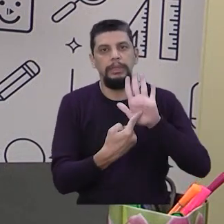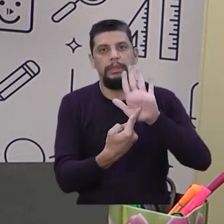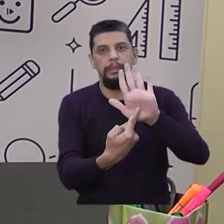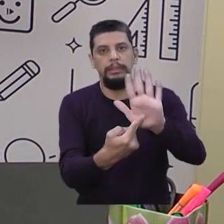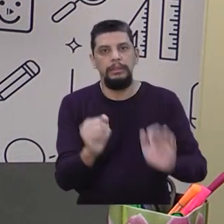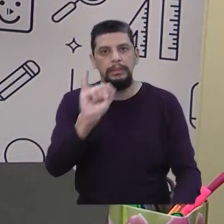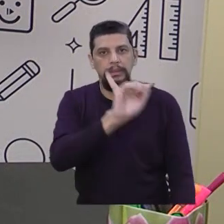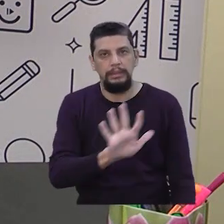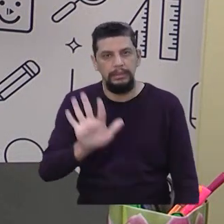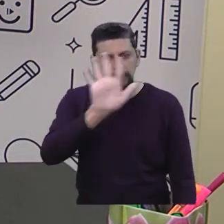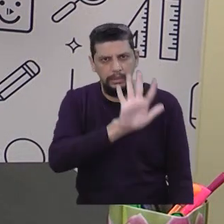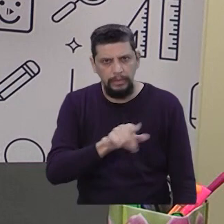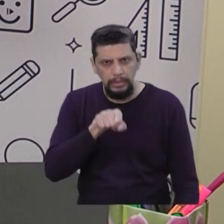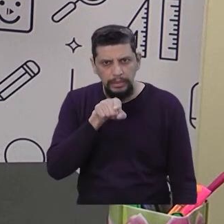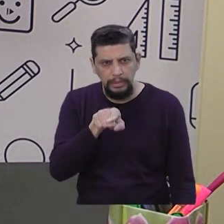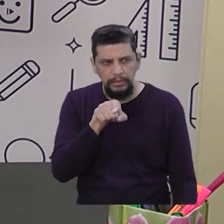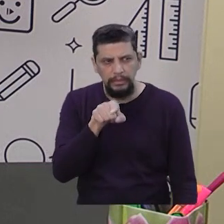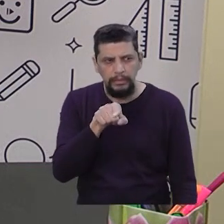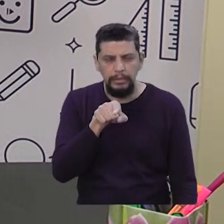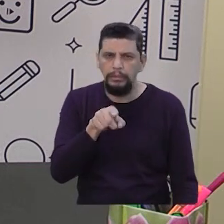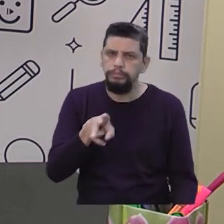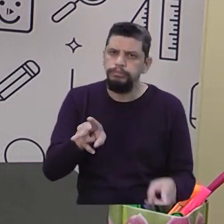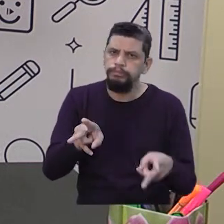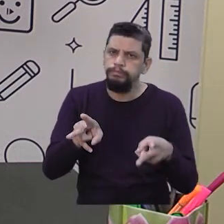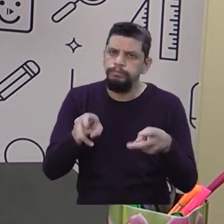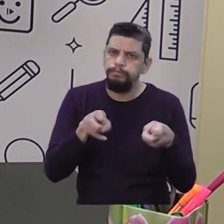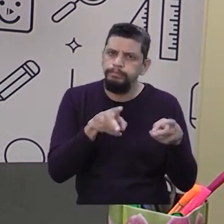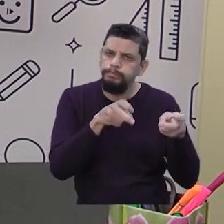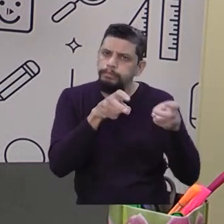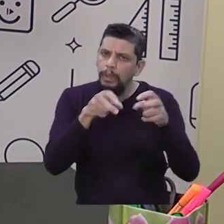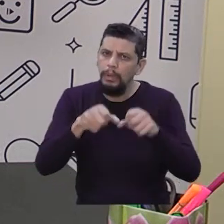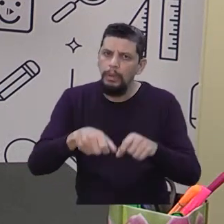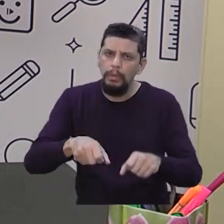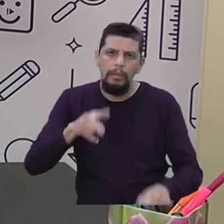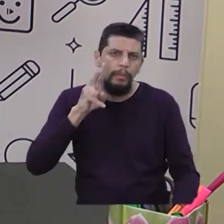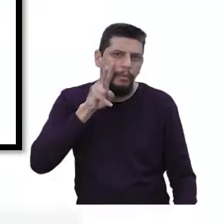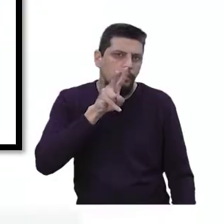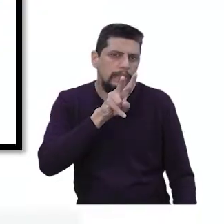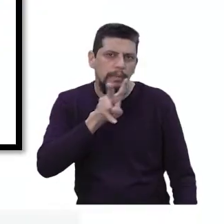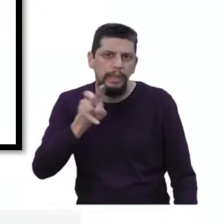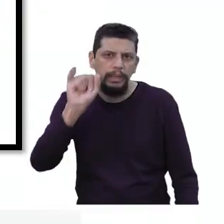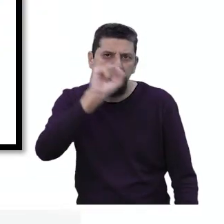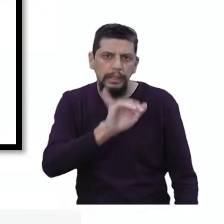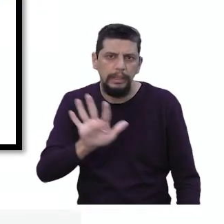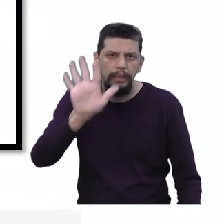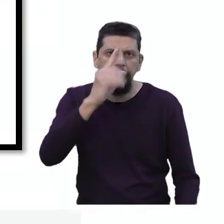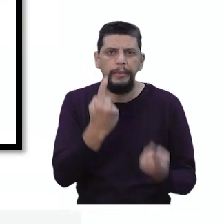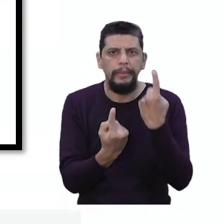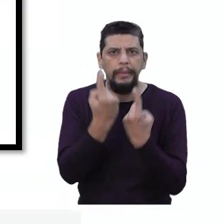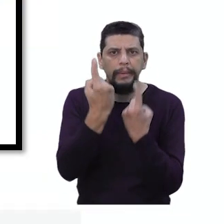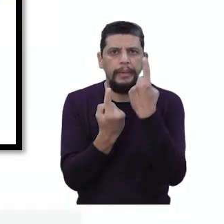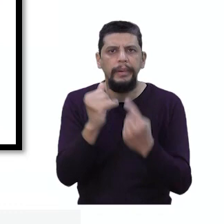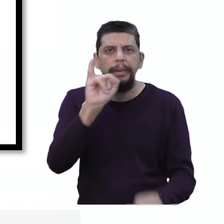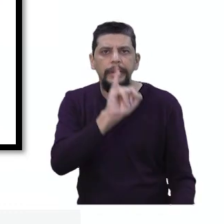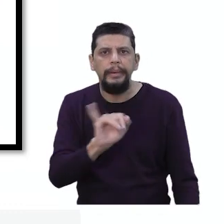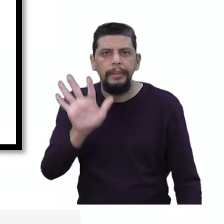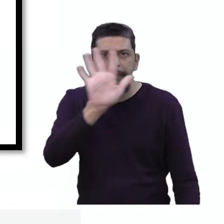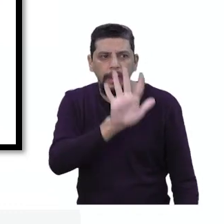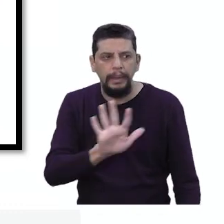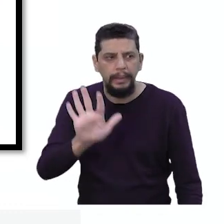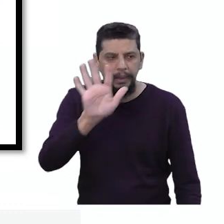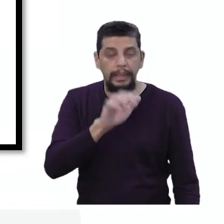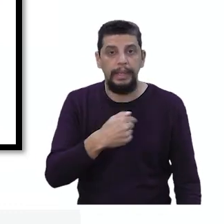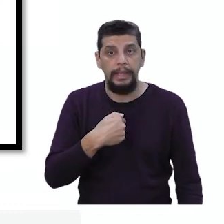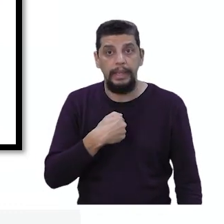vocês. O que vocês estão olhando aí na tela de vocês? Que imagem é essa? Isto mesmo.